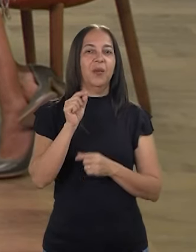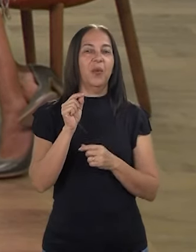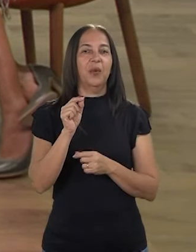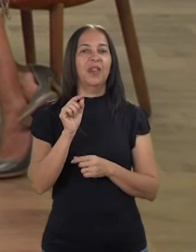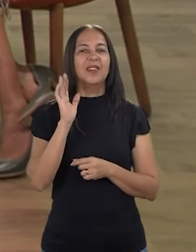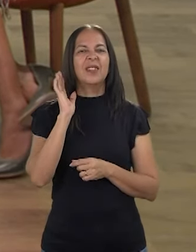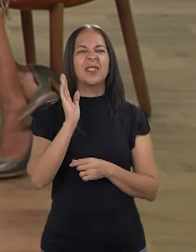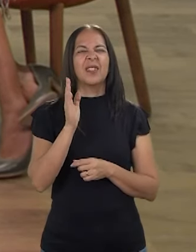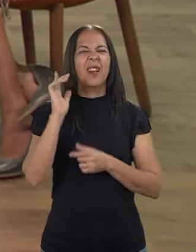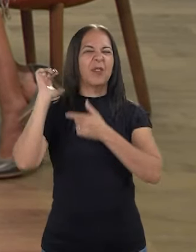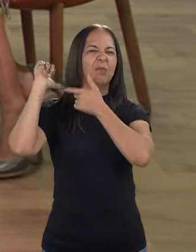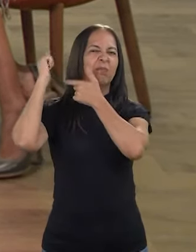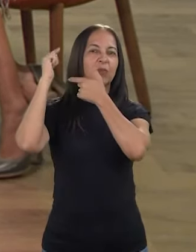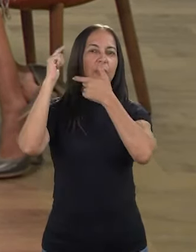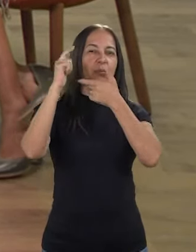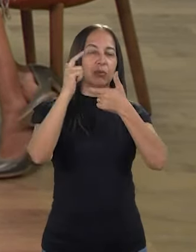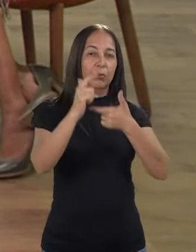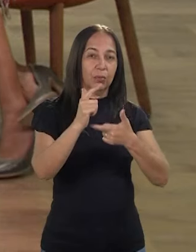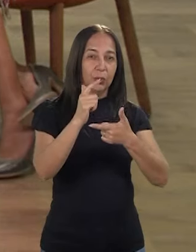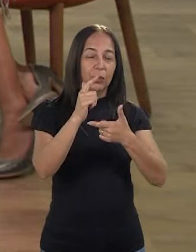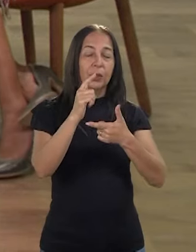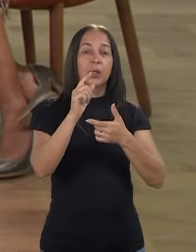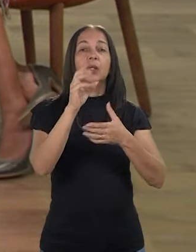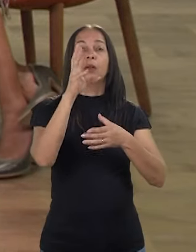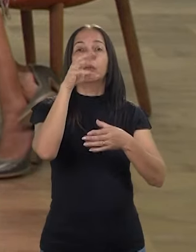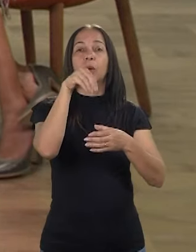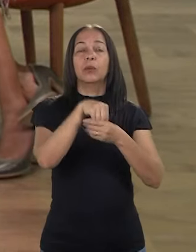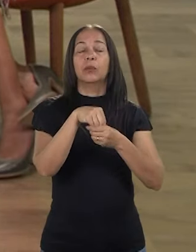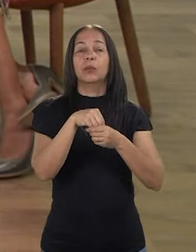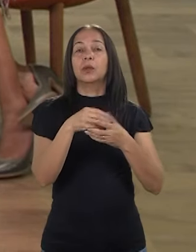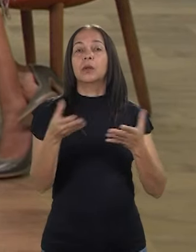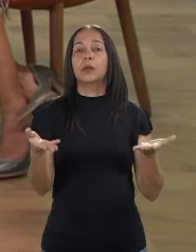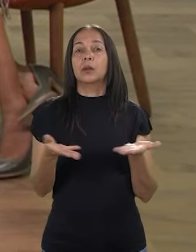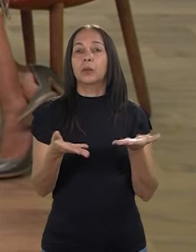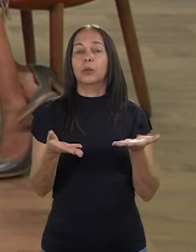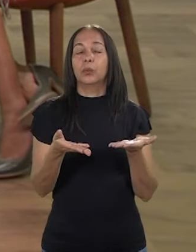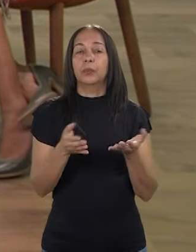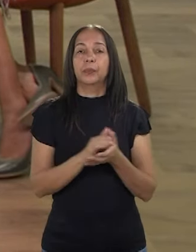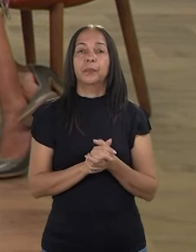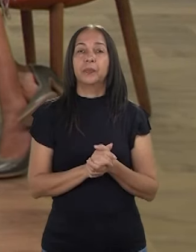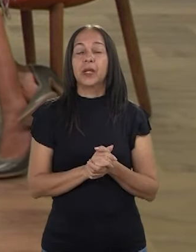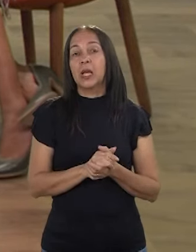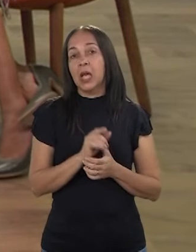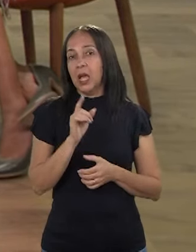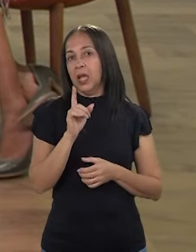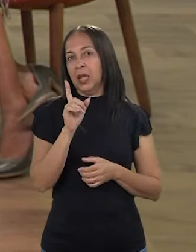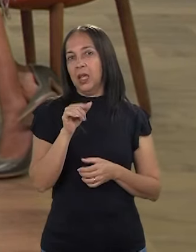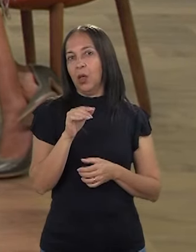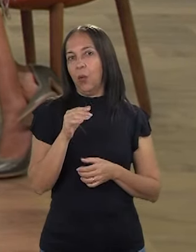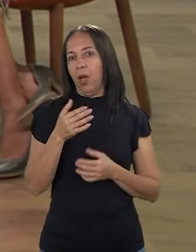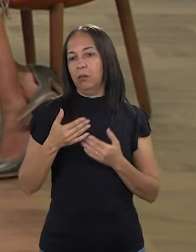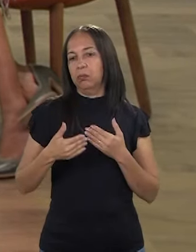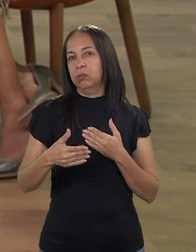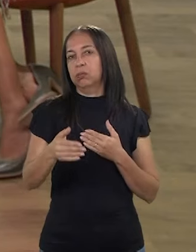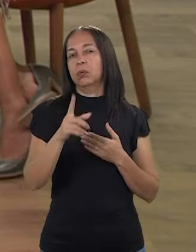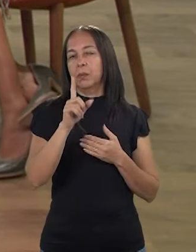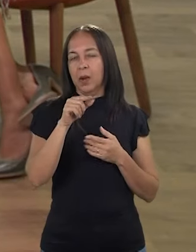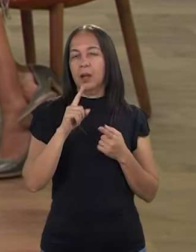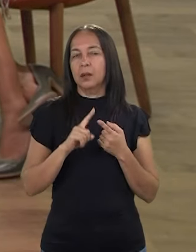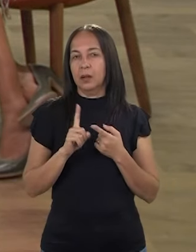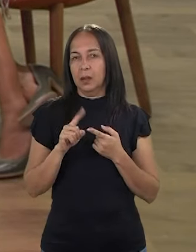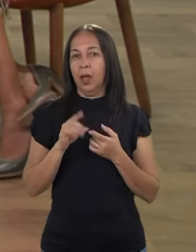herança né que é uma herança que foi plantado nos séculos passado passados e que não é etérea